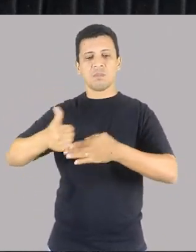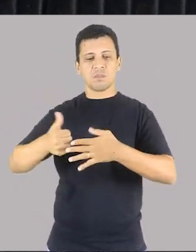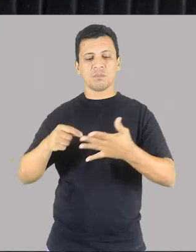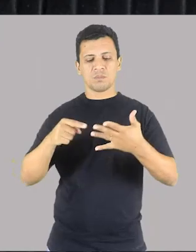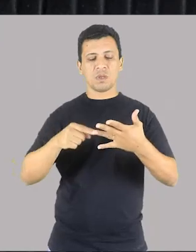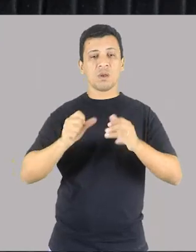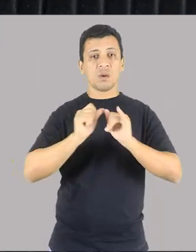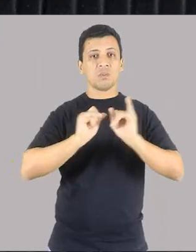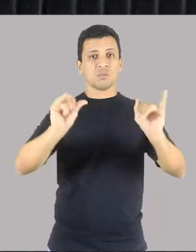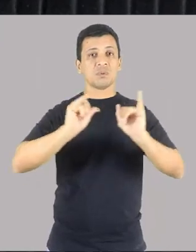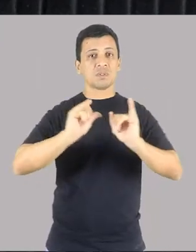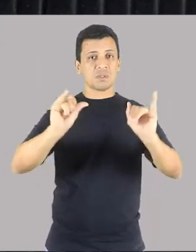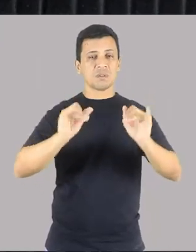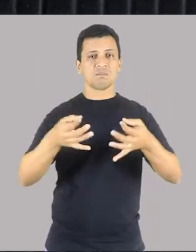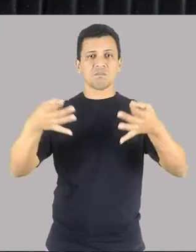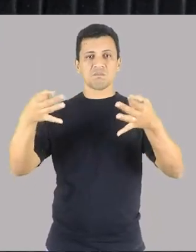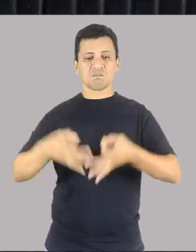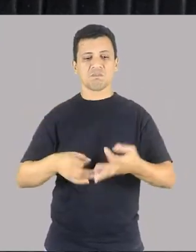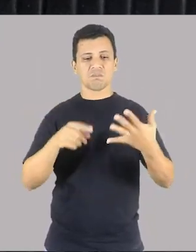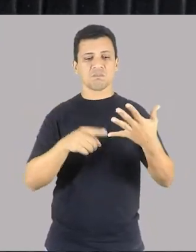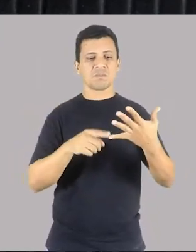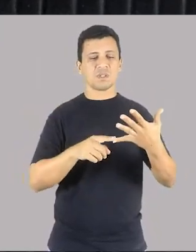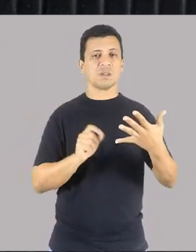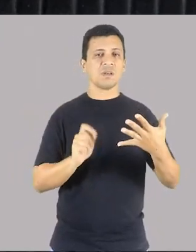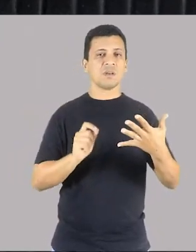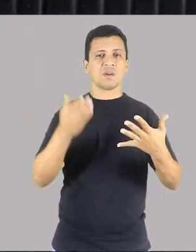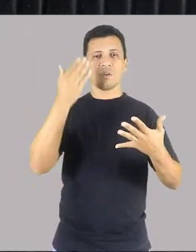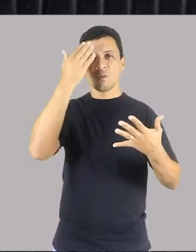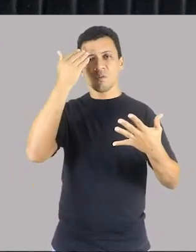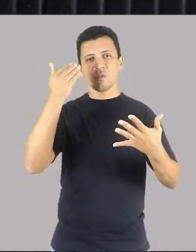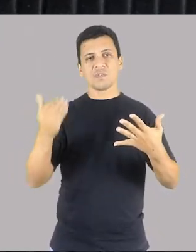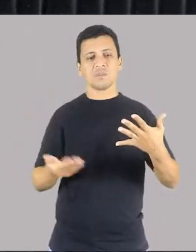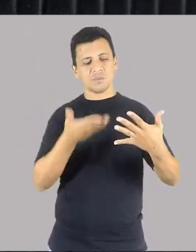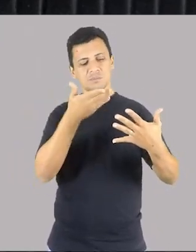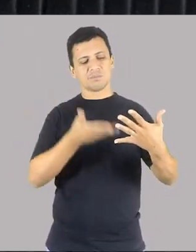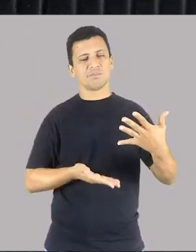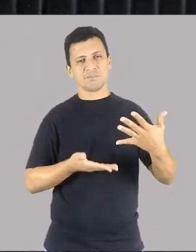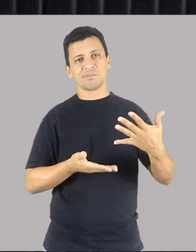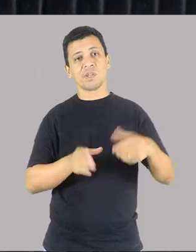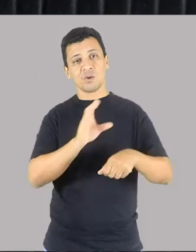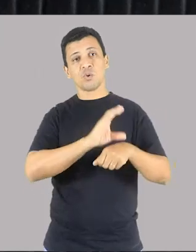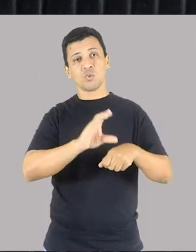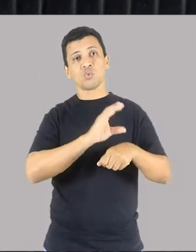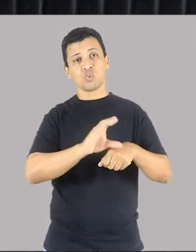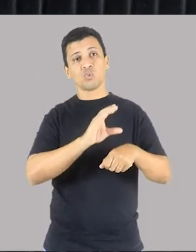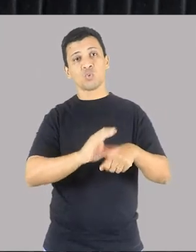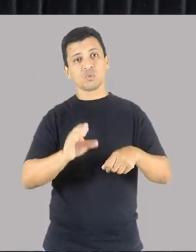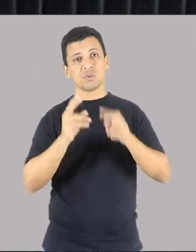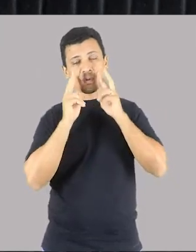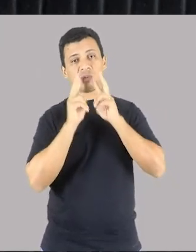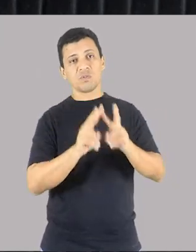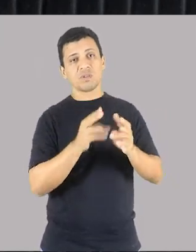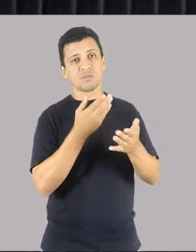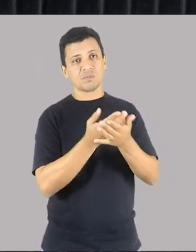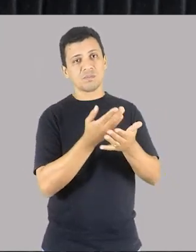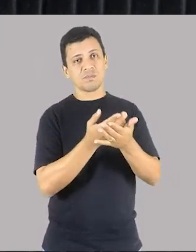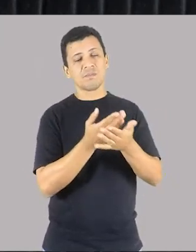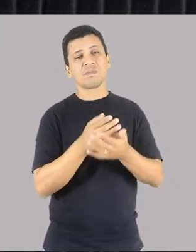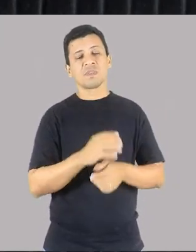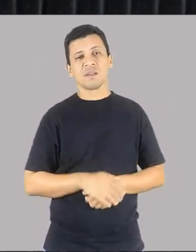caput, já na cabeça, já no início do artigo 37, 5 princípios que são básicos: legalidade,